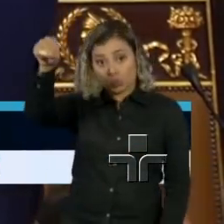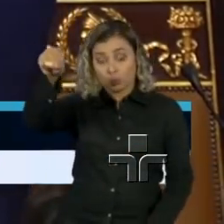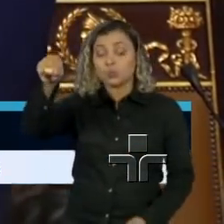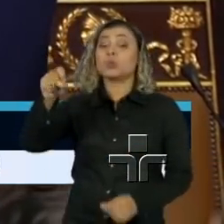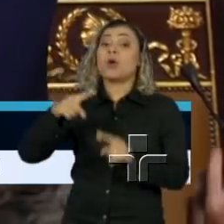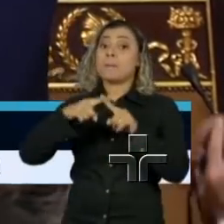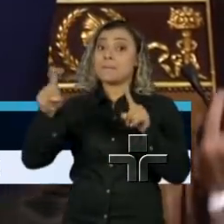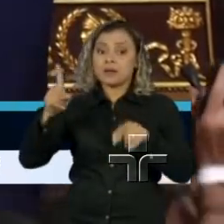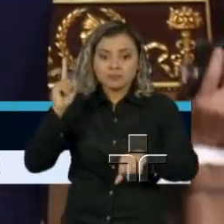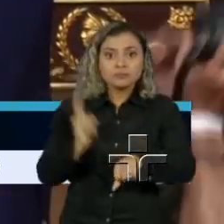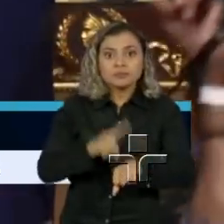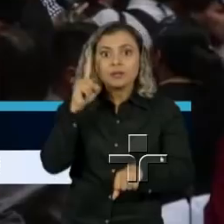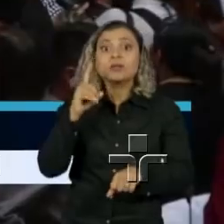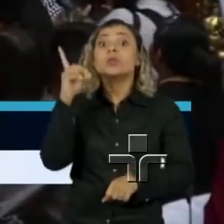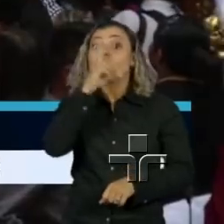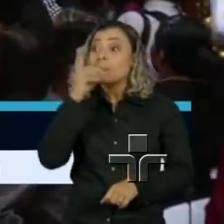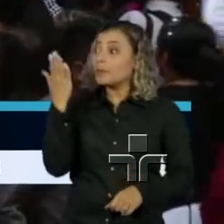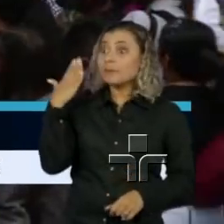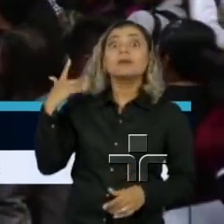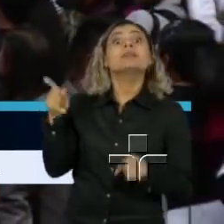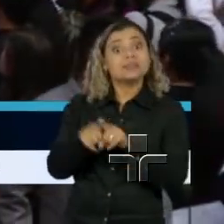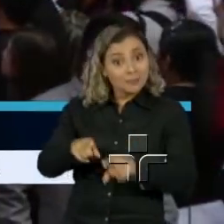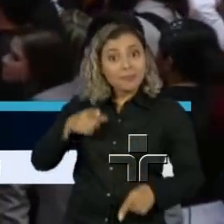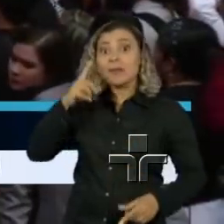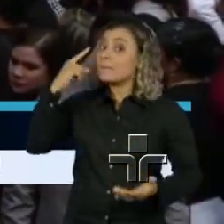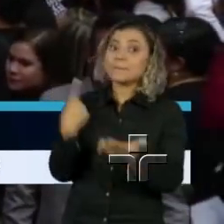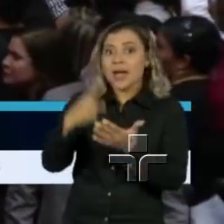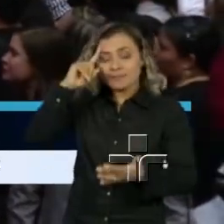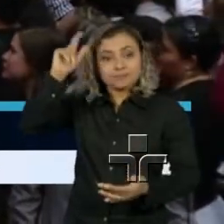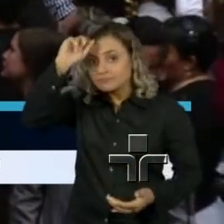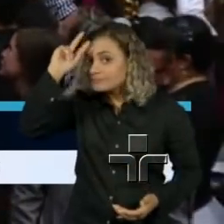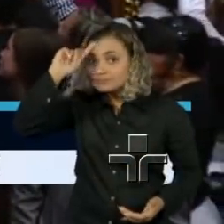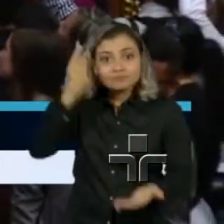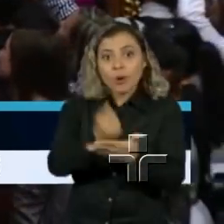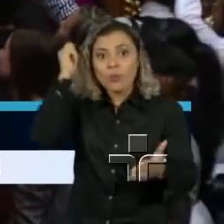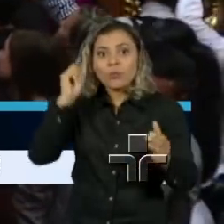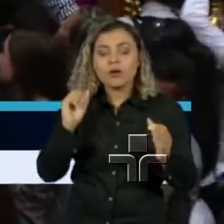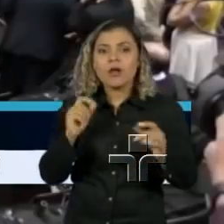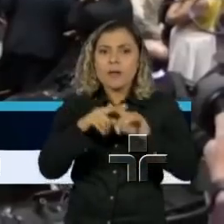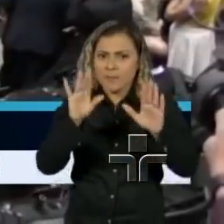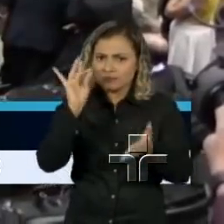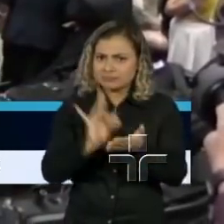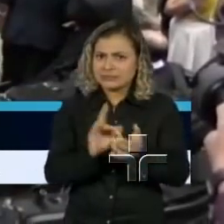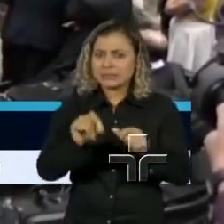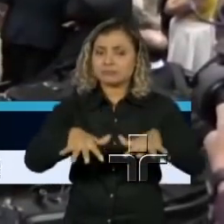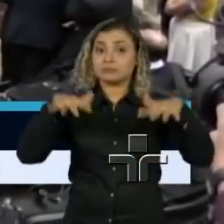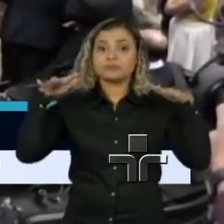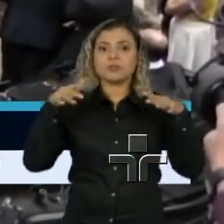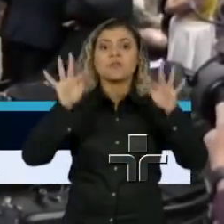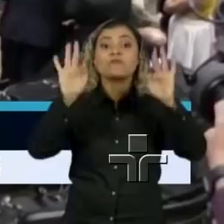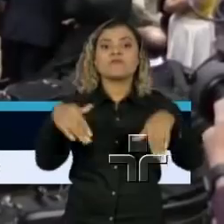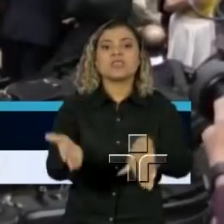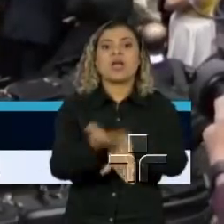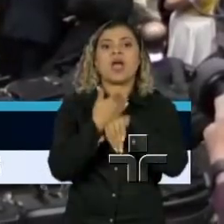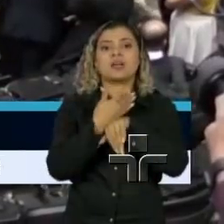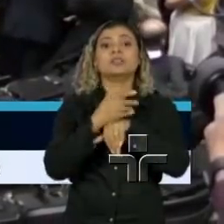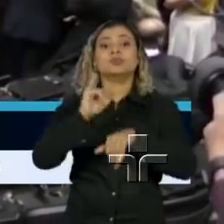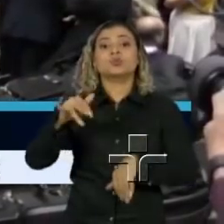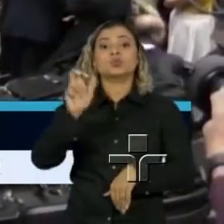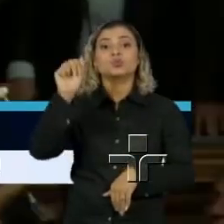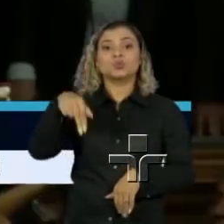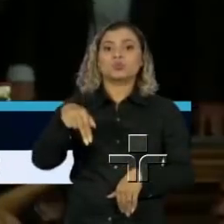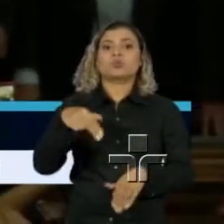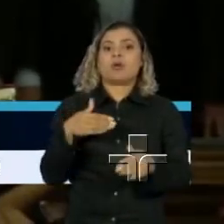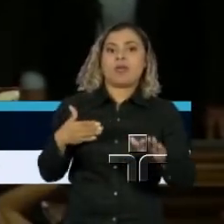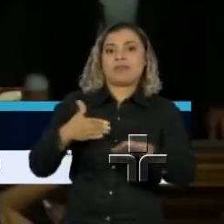sessão relâmpago no domingo. Parra presidiu uma breve sessão, sem quórum mínimo, que foi encerrada antes de Guaidó invadir o